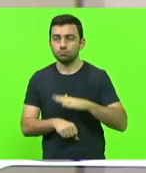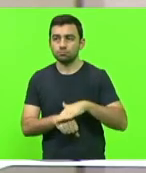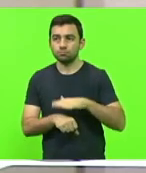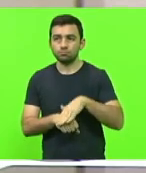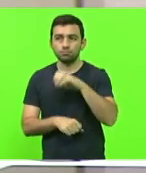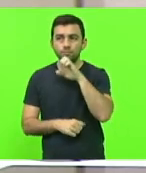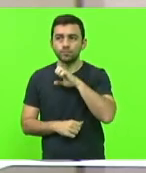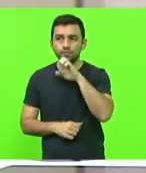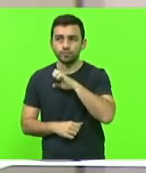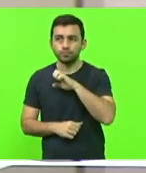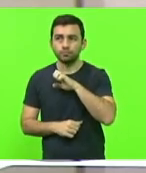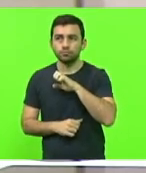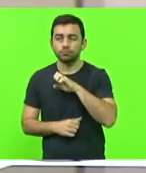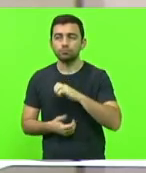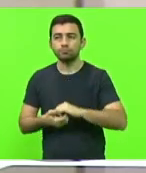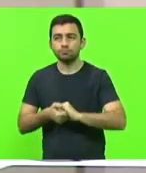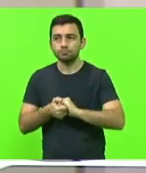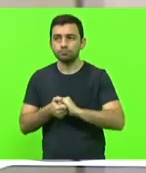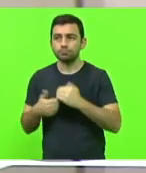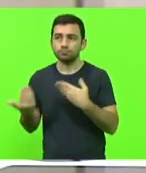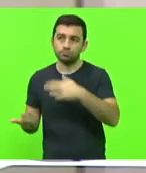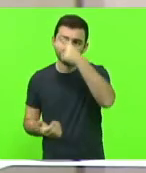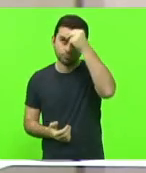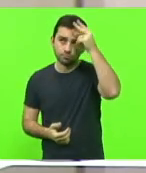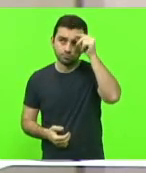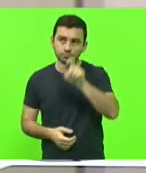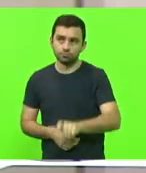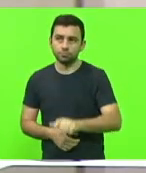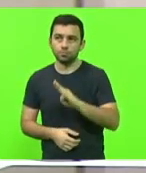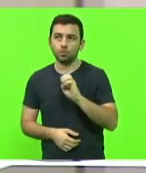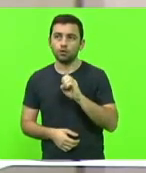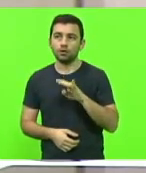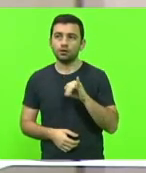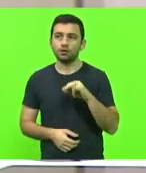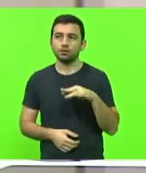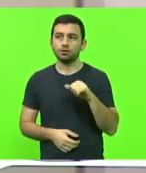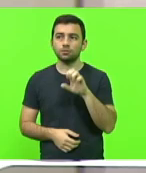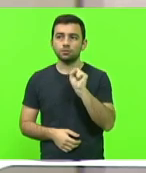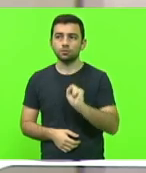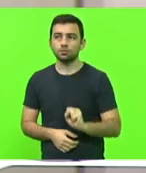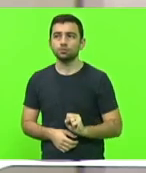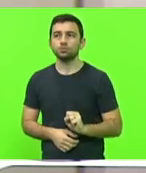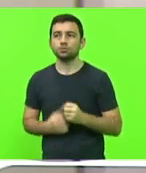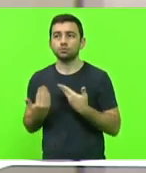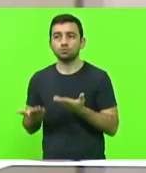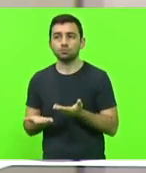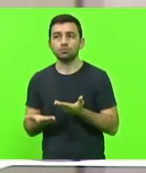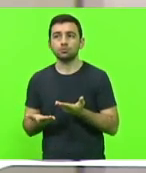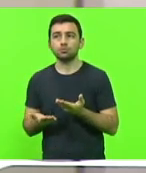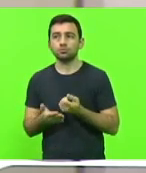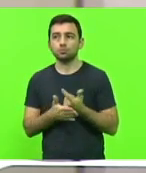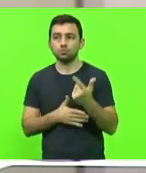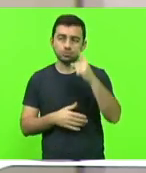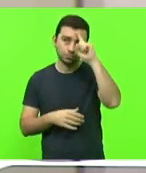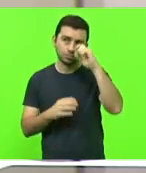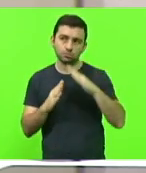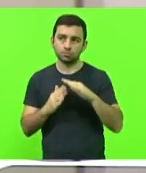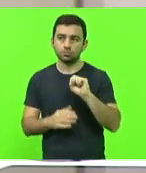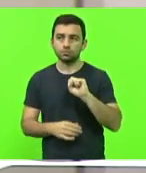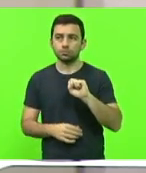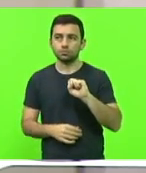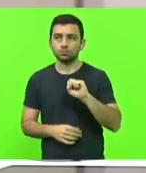Estevão, cumprimentando o prefeito municipal de Bocaina do Sul pela compra do Hospital São José.